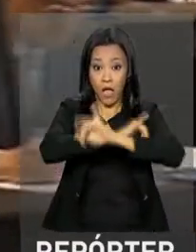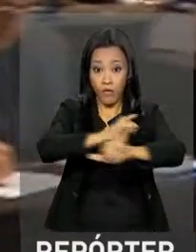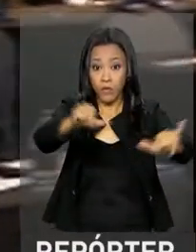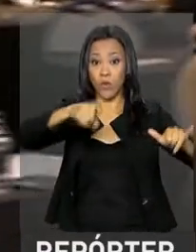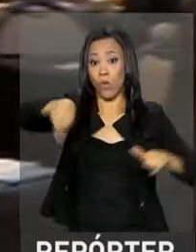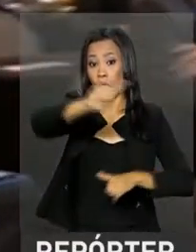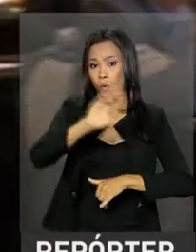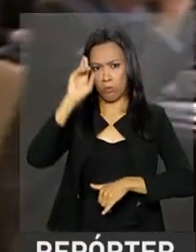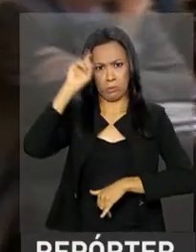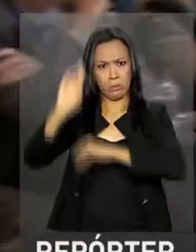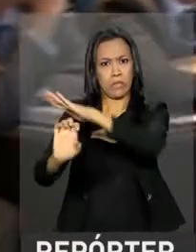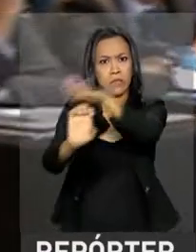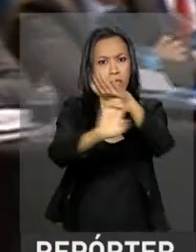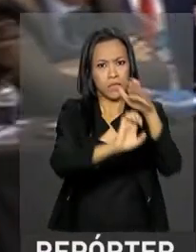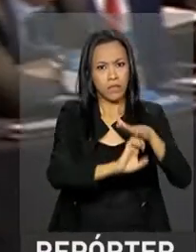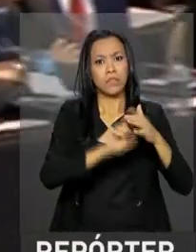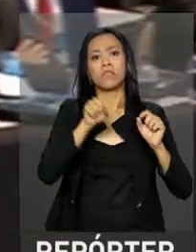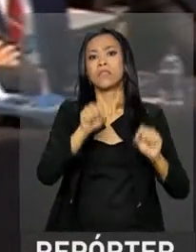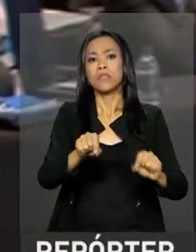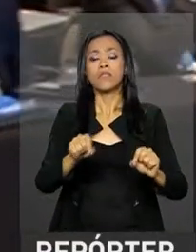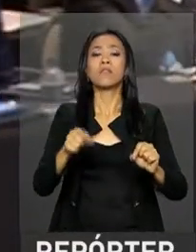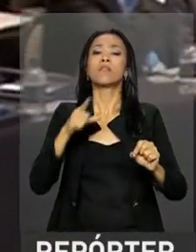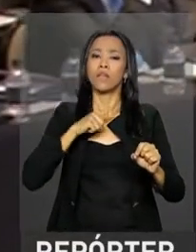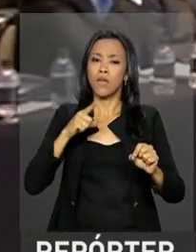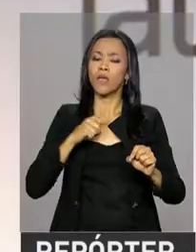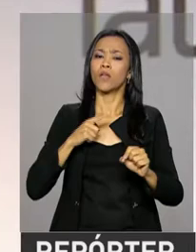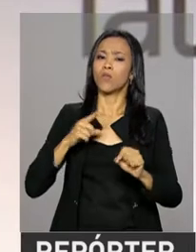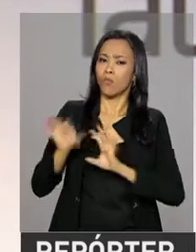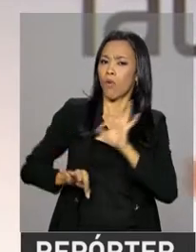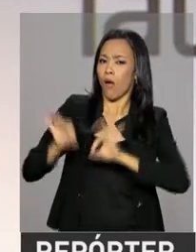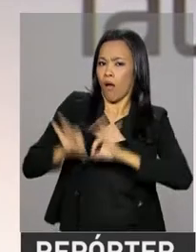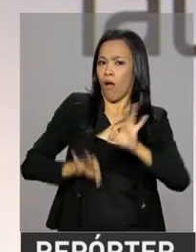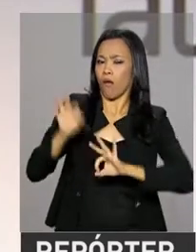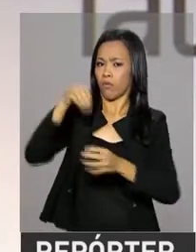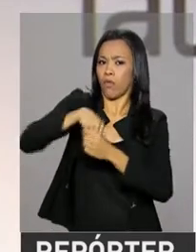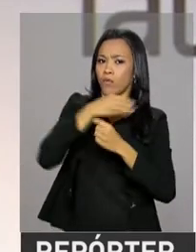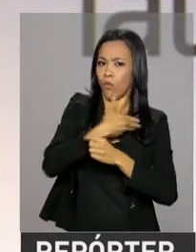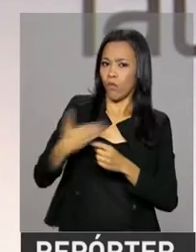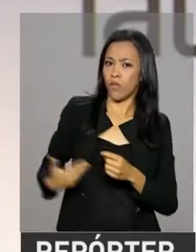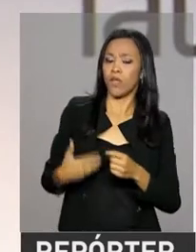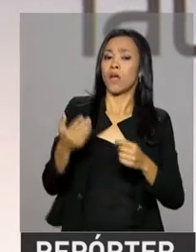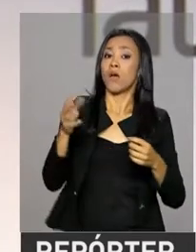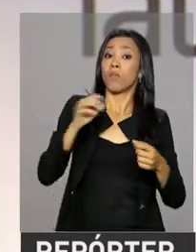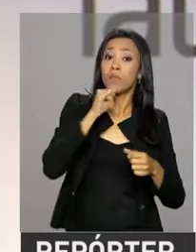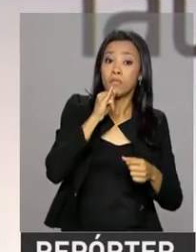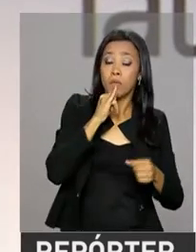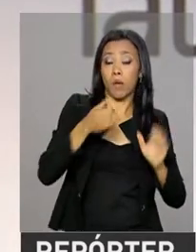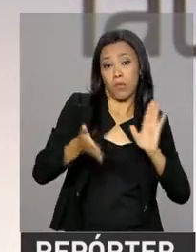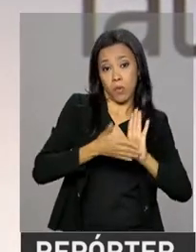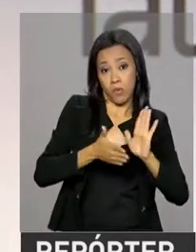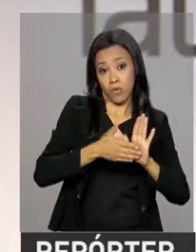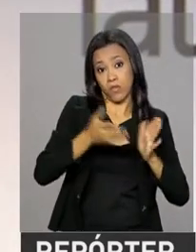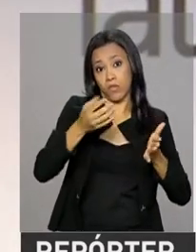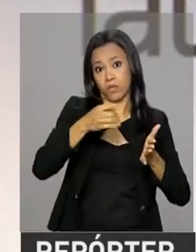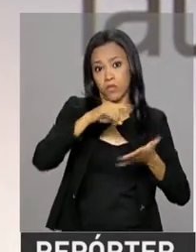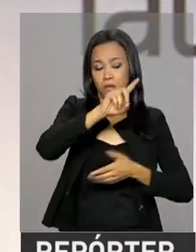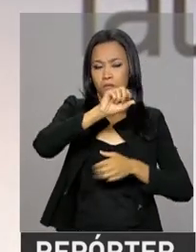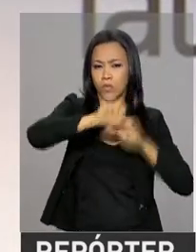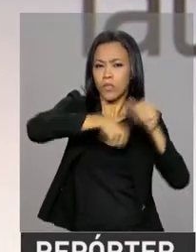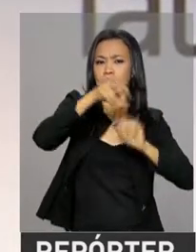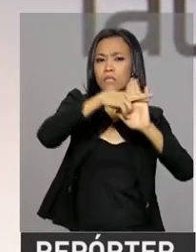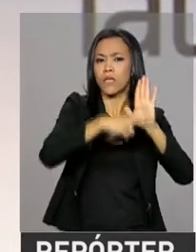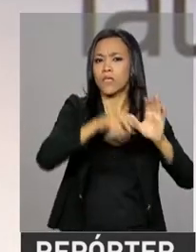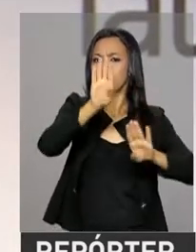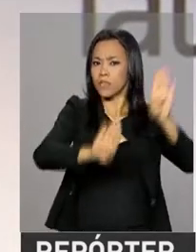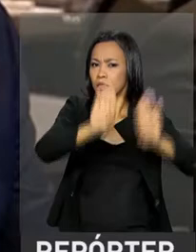que uma mudança na fonte de investimentos está em curso no país e que reformas pontuais como a da lei de licitações e estruturais como